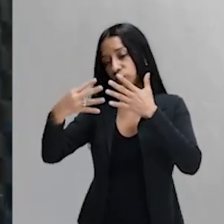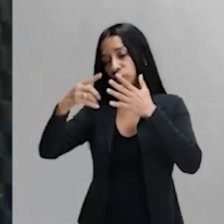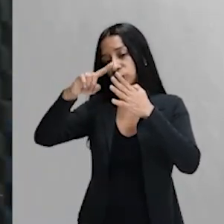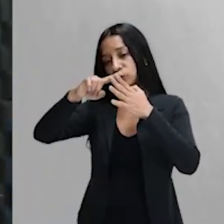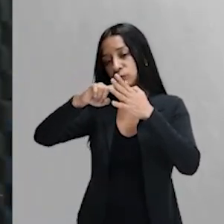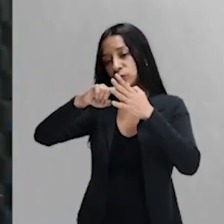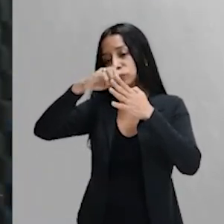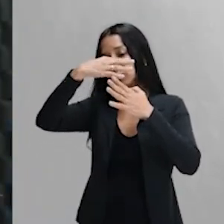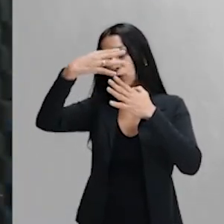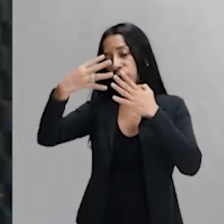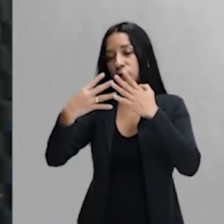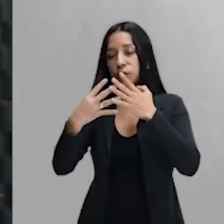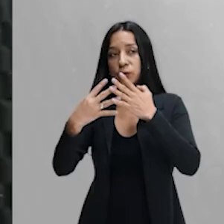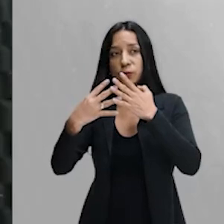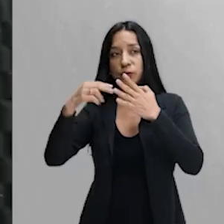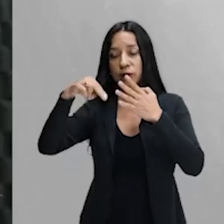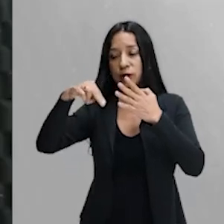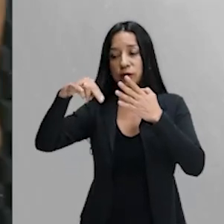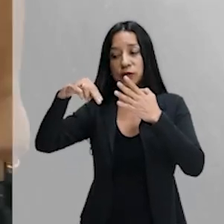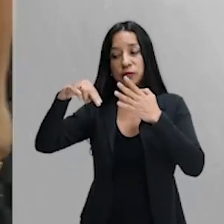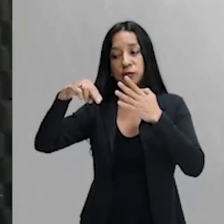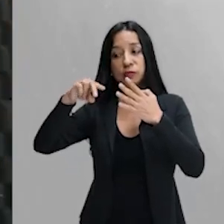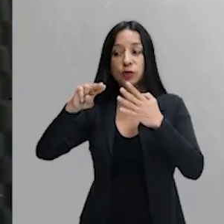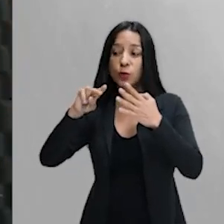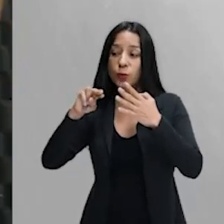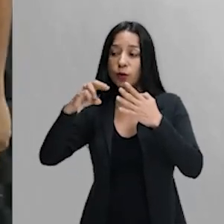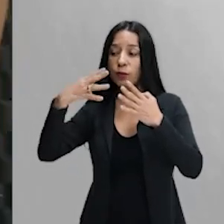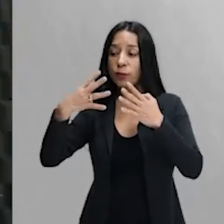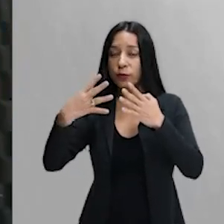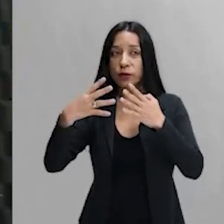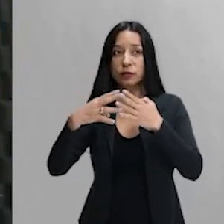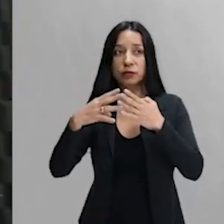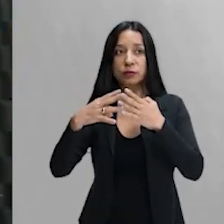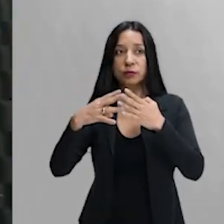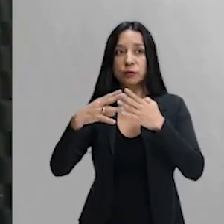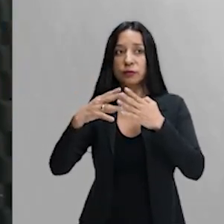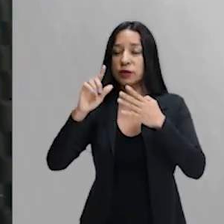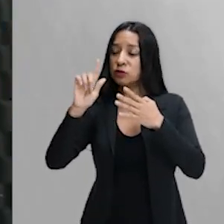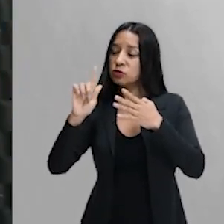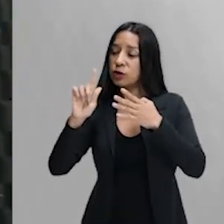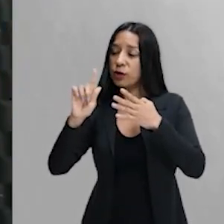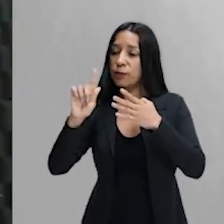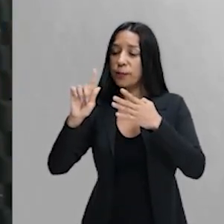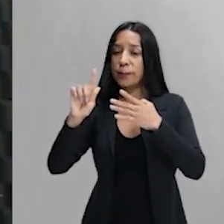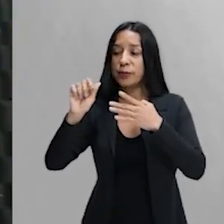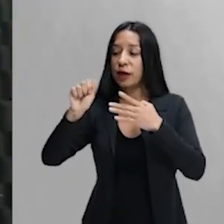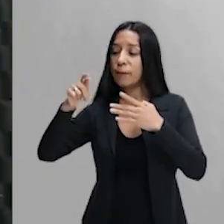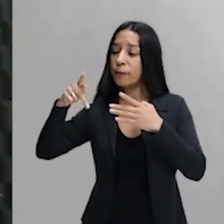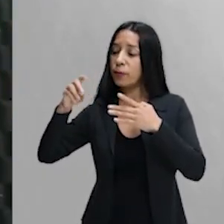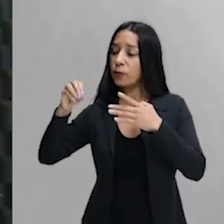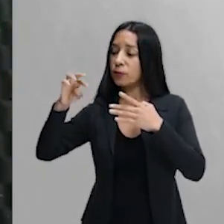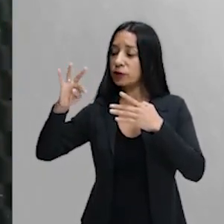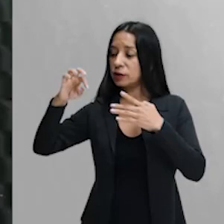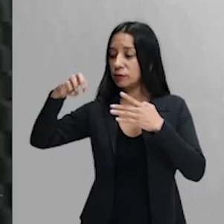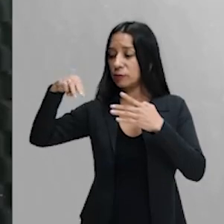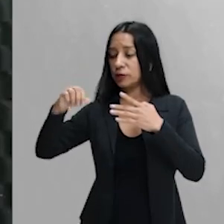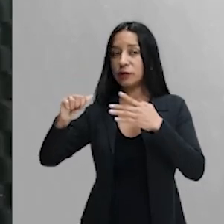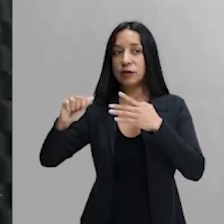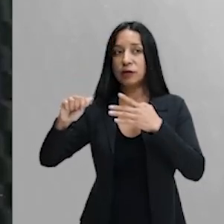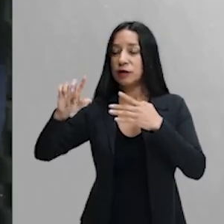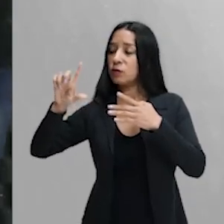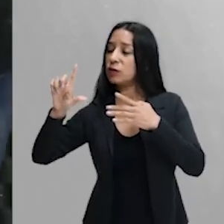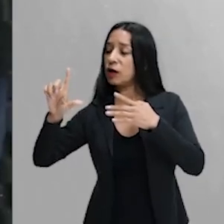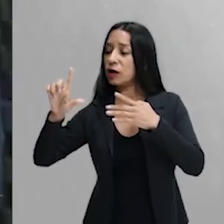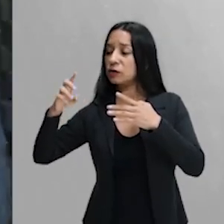Então, esse N vai ser 4. Esse apótema nós calculamos, certo? E o lado também nós temos, que é 4